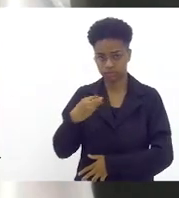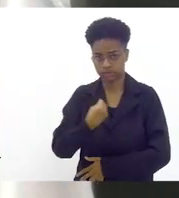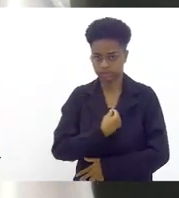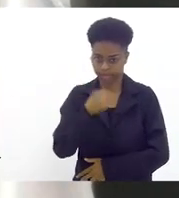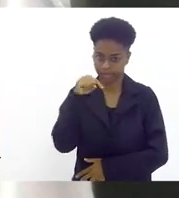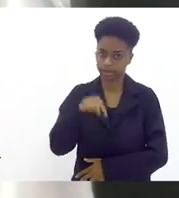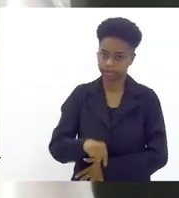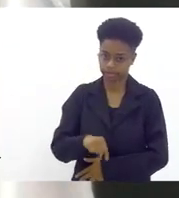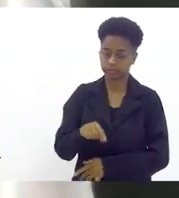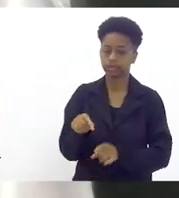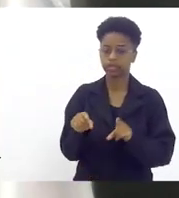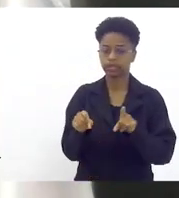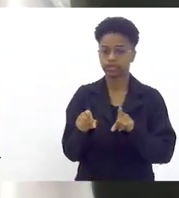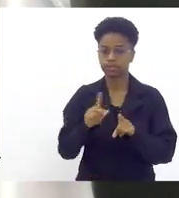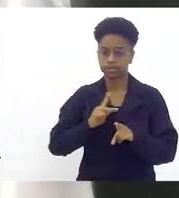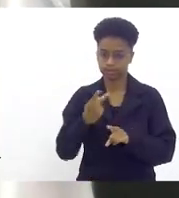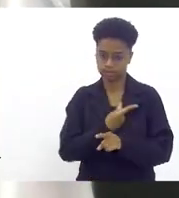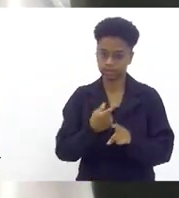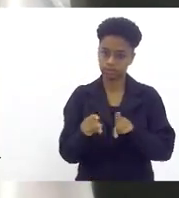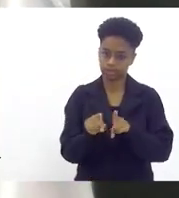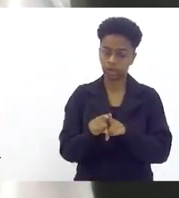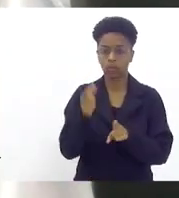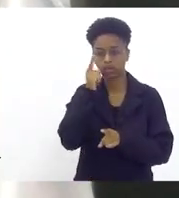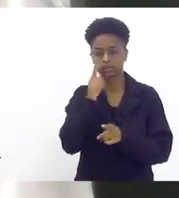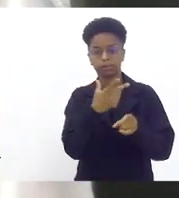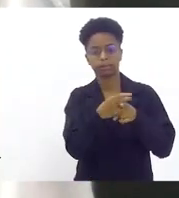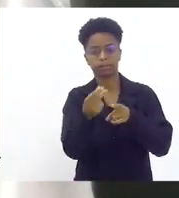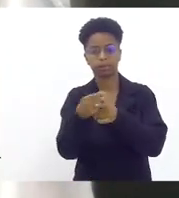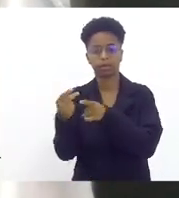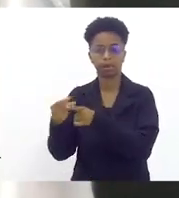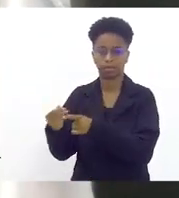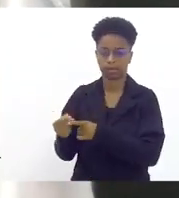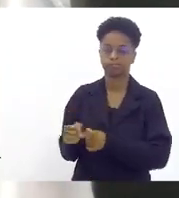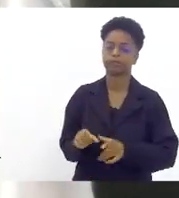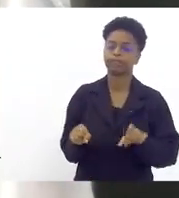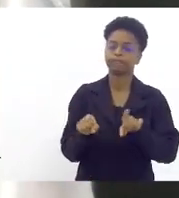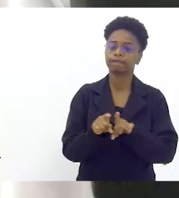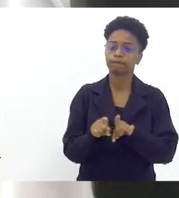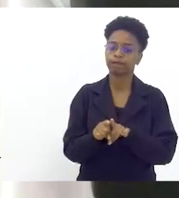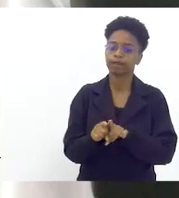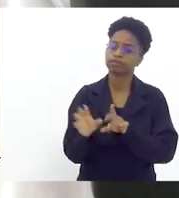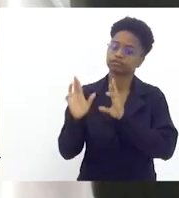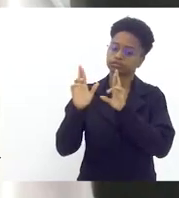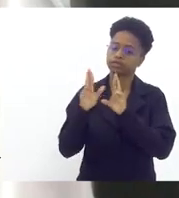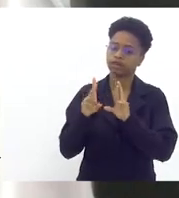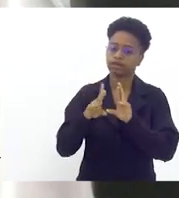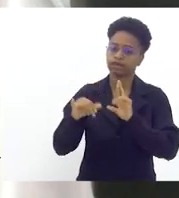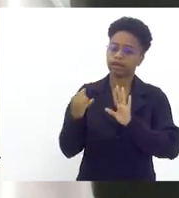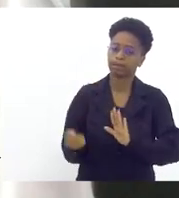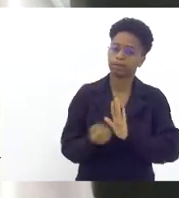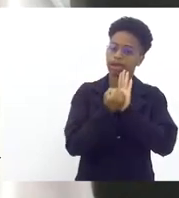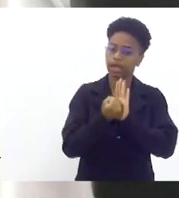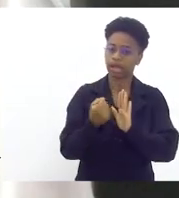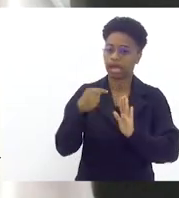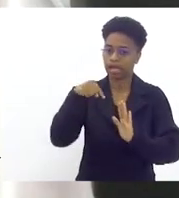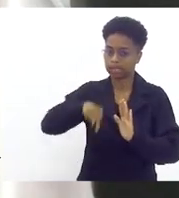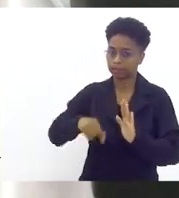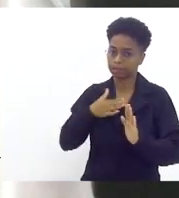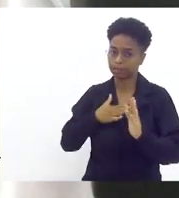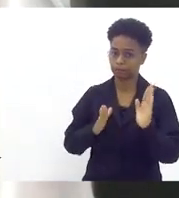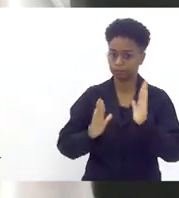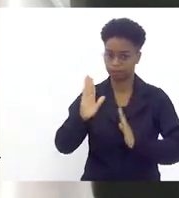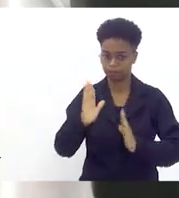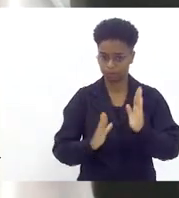transexuais e travestis, no sentido do recolhimento de vitórias e que serão vitórias que marcarão essa legislatura, não porque temos